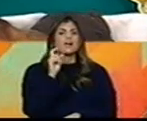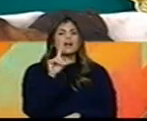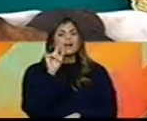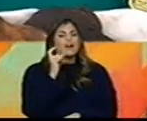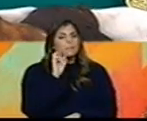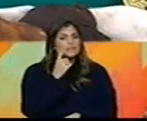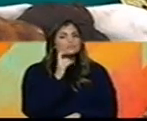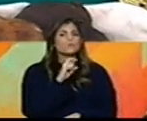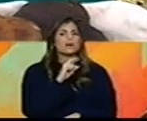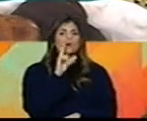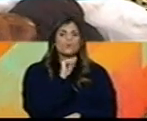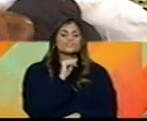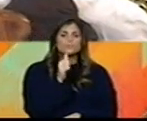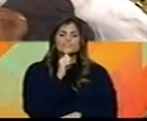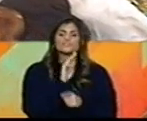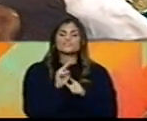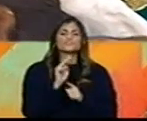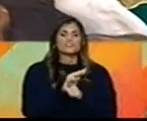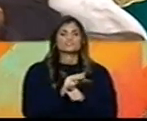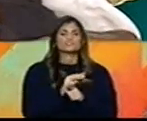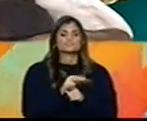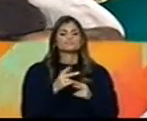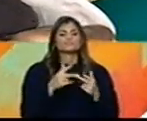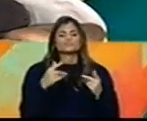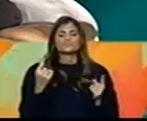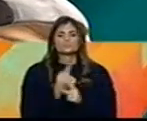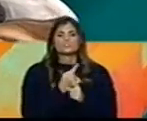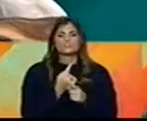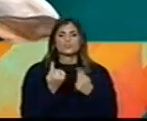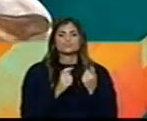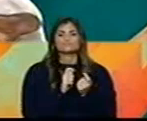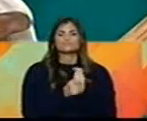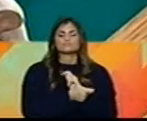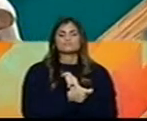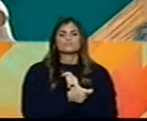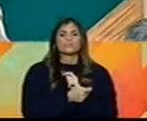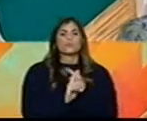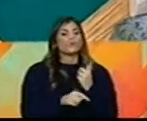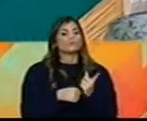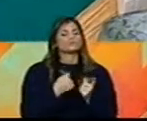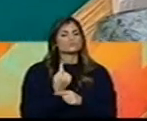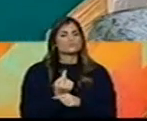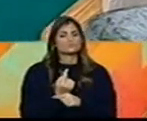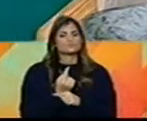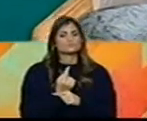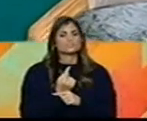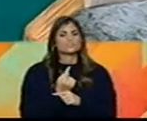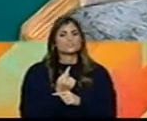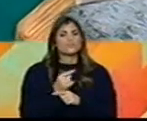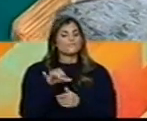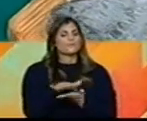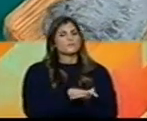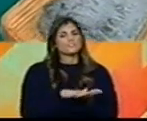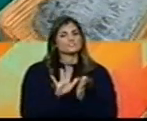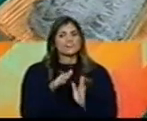Bebidas vegetais, exatamente, não é? Exatamente. Bom, aqui estão uma série de produtos, uns transformados, exato, outros ainda no seu modo original. Claro. Já falou